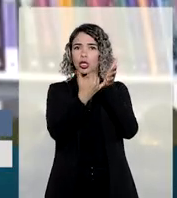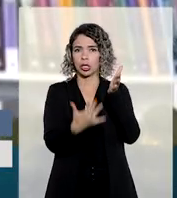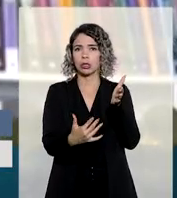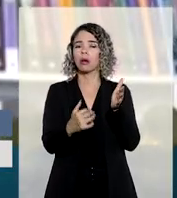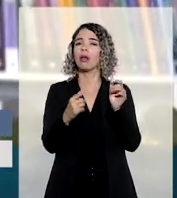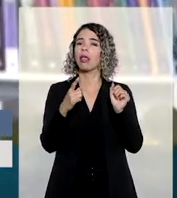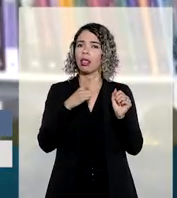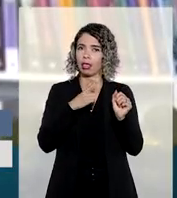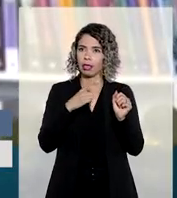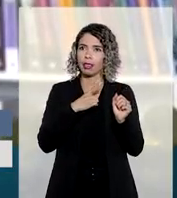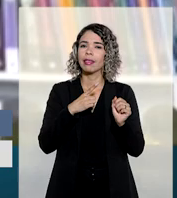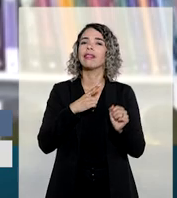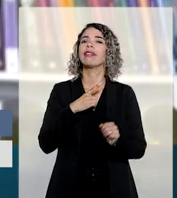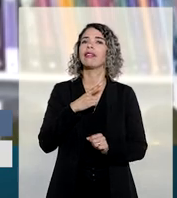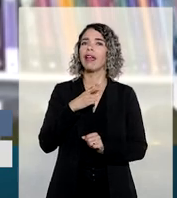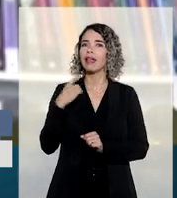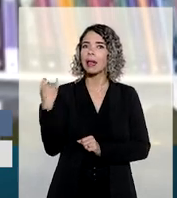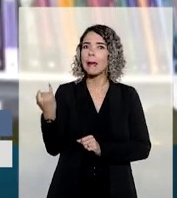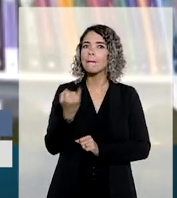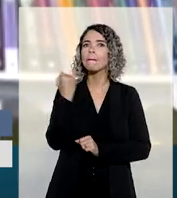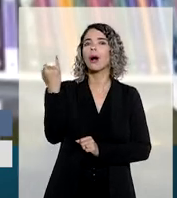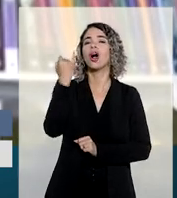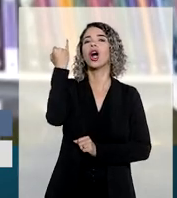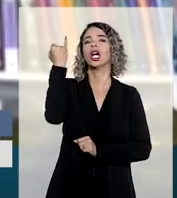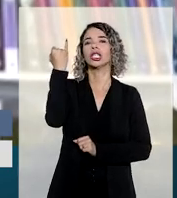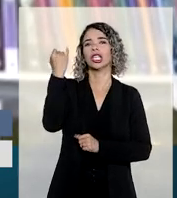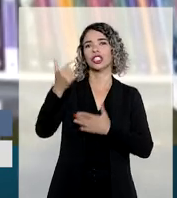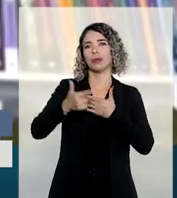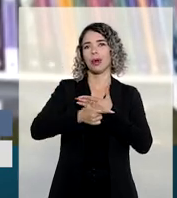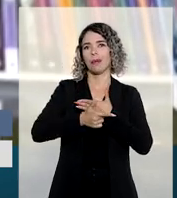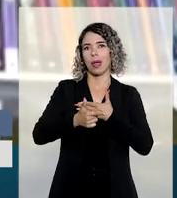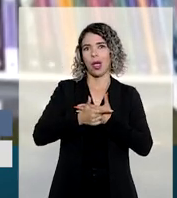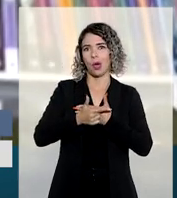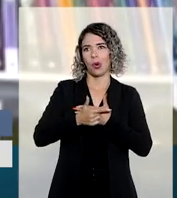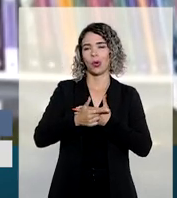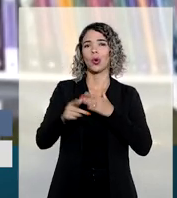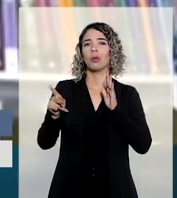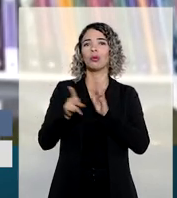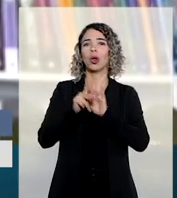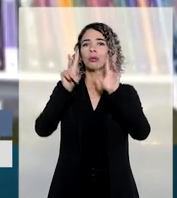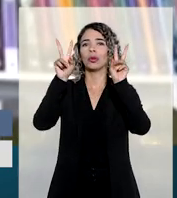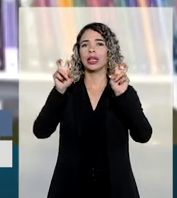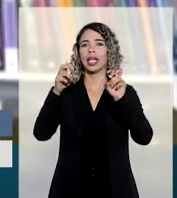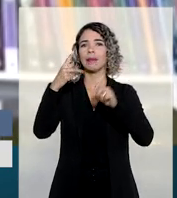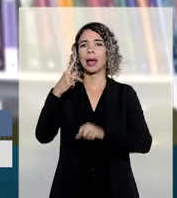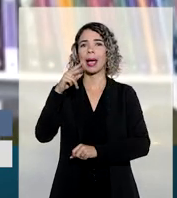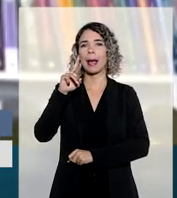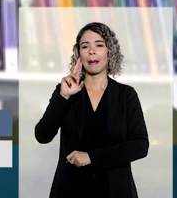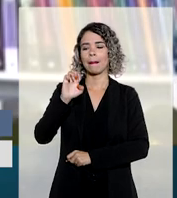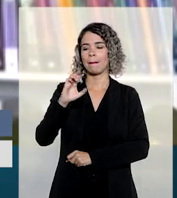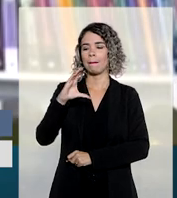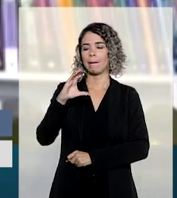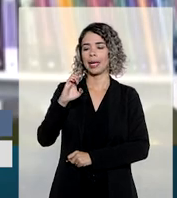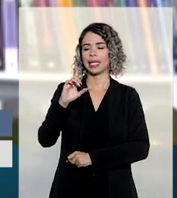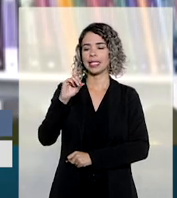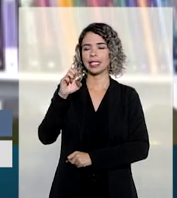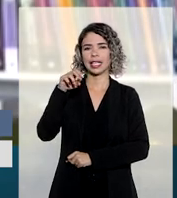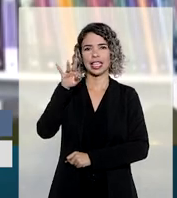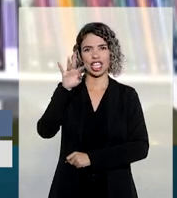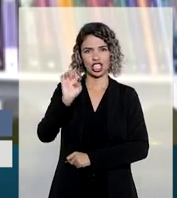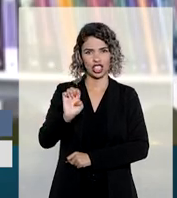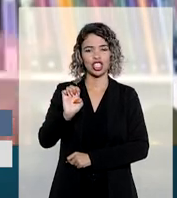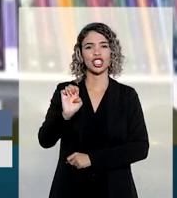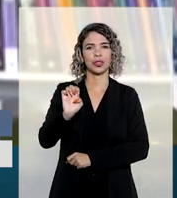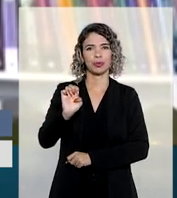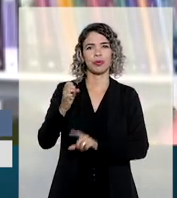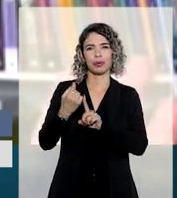Fátima, os embargos de declaração passam a ter aí um cabimento bem importante quando se trata de precedentes, né? Nós sabemos que o Código de Processo